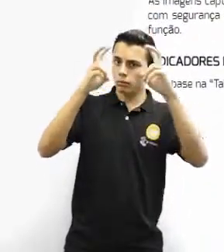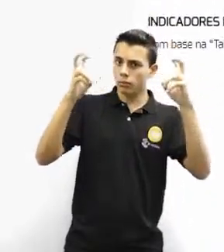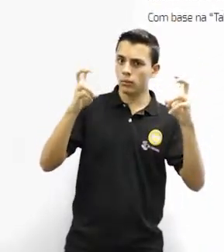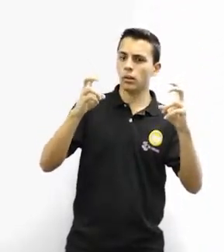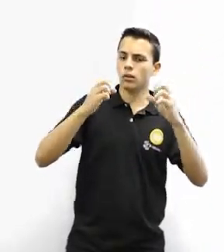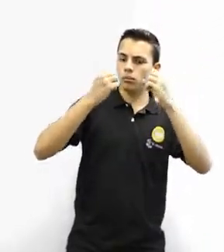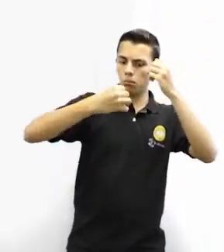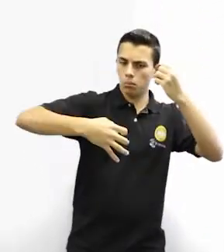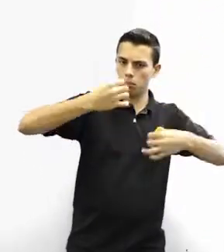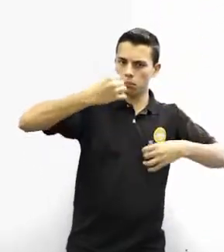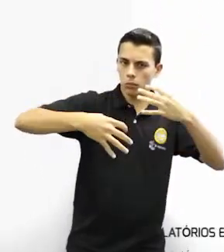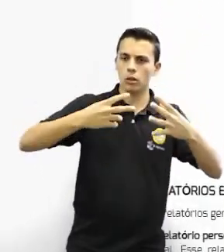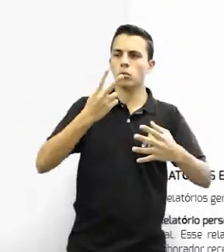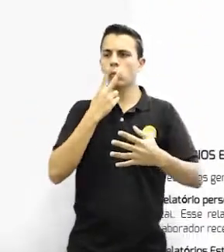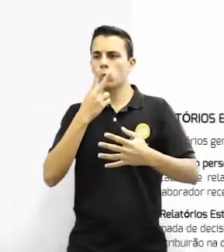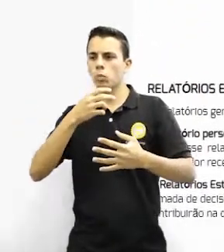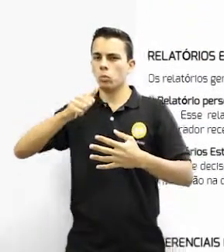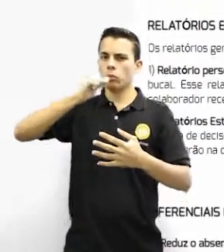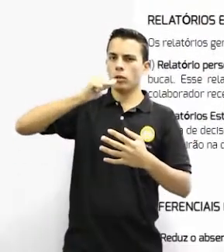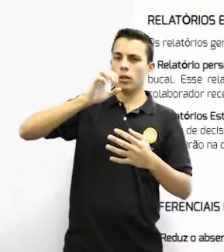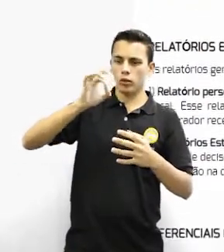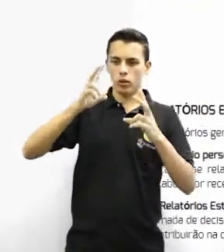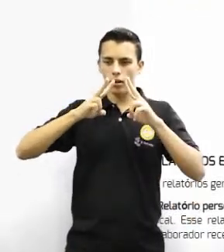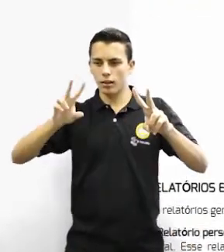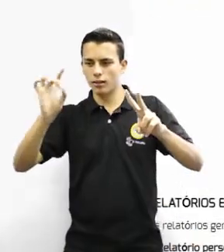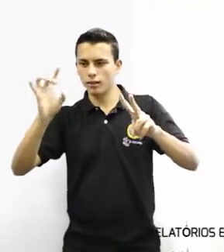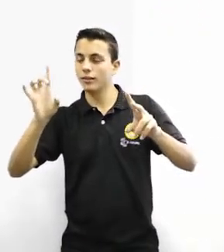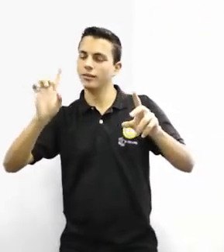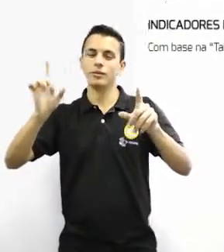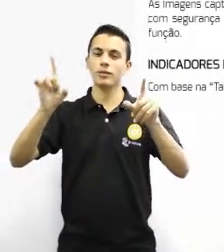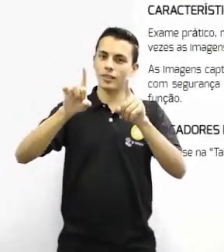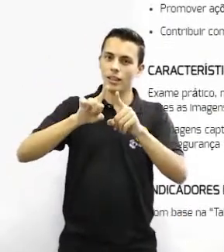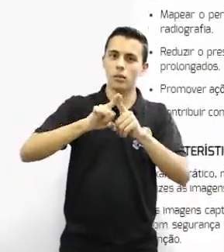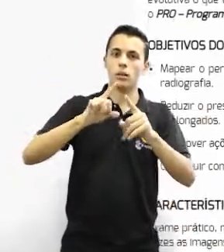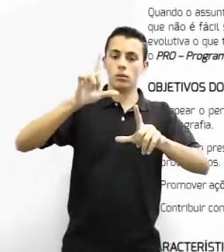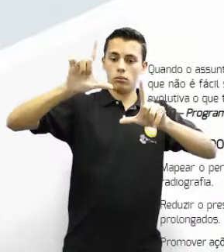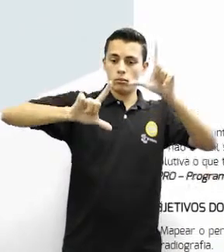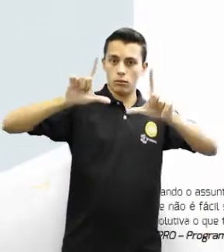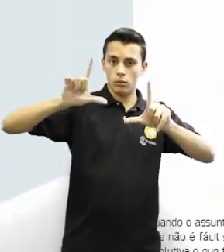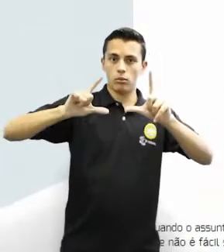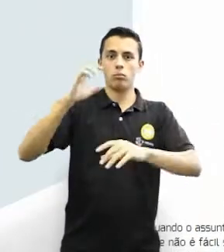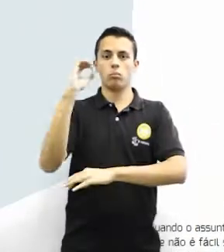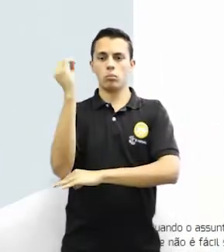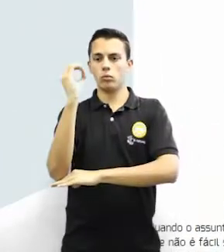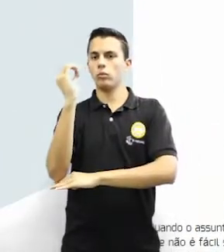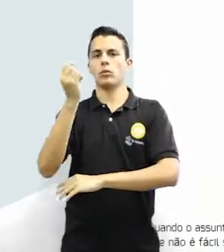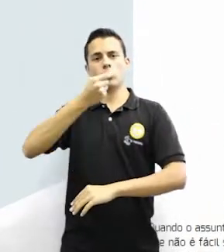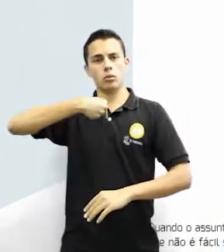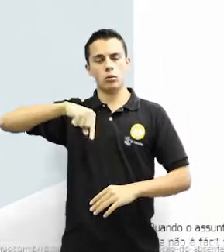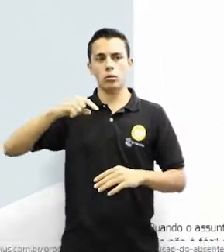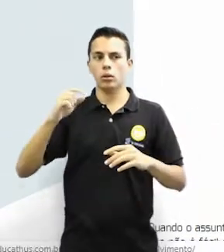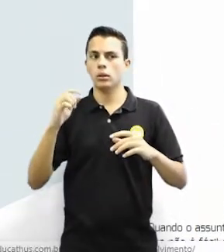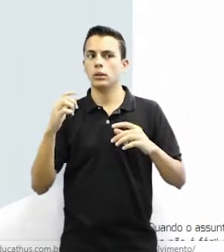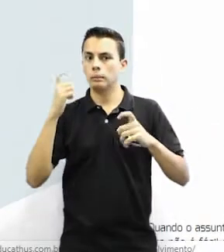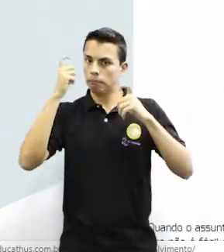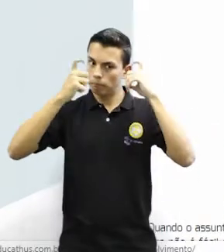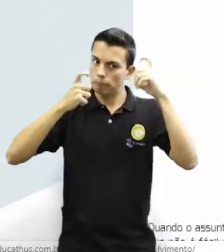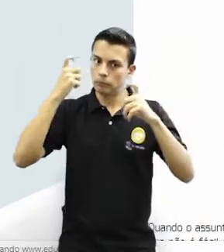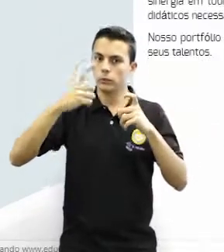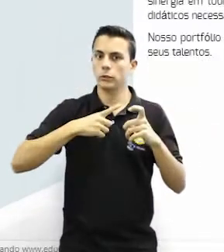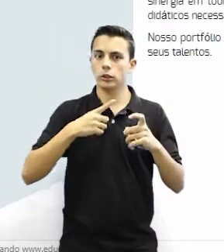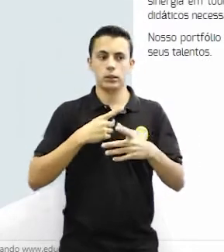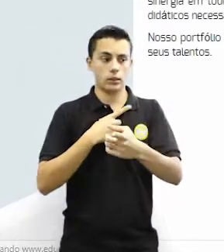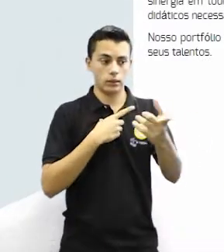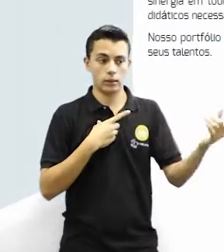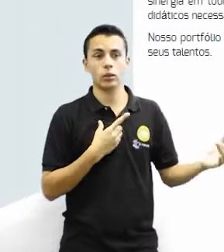só do Olhar Especial, mas da TV Osasco, né? A gente tem uma grande preocupação, né, com os nossos jovens, né?